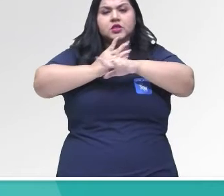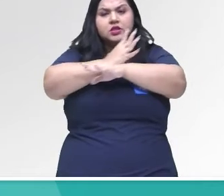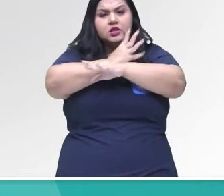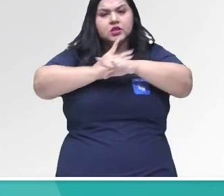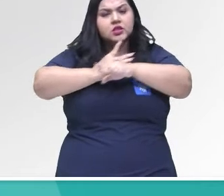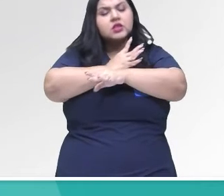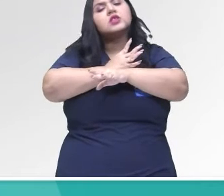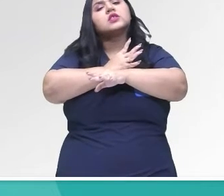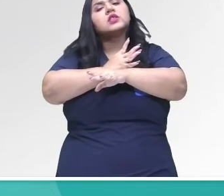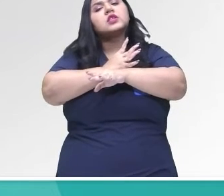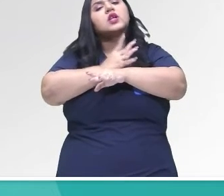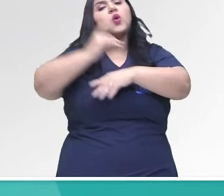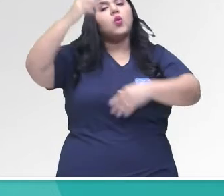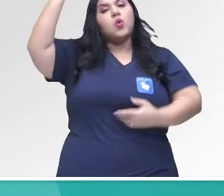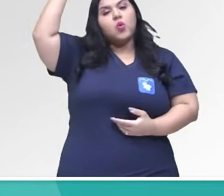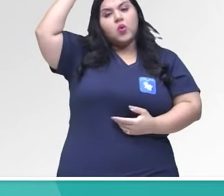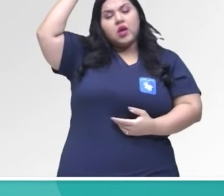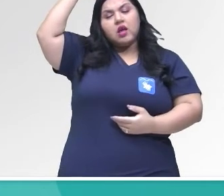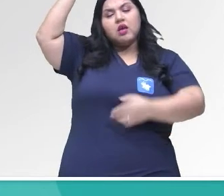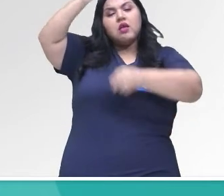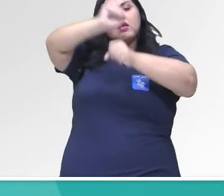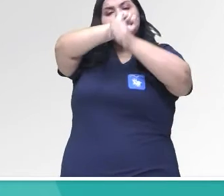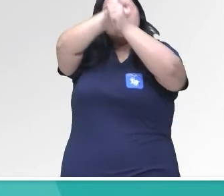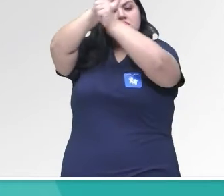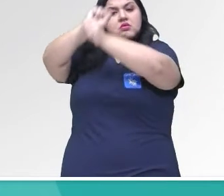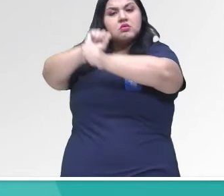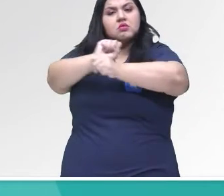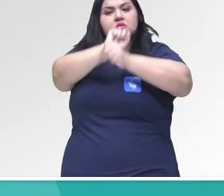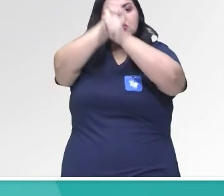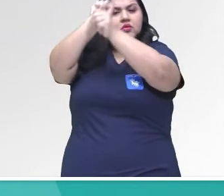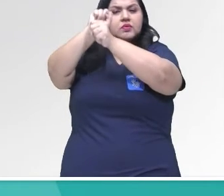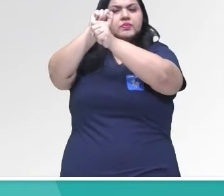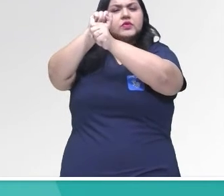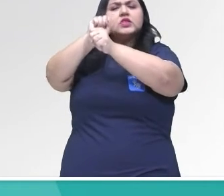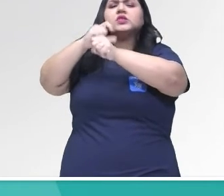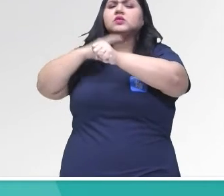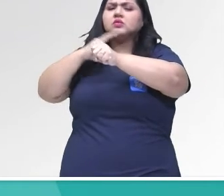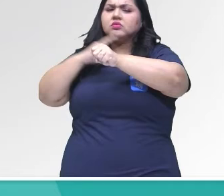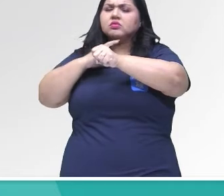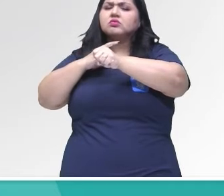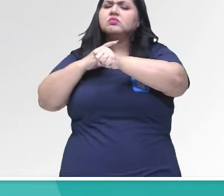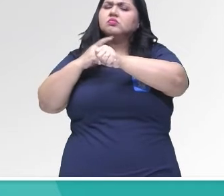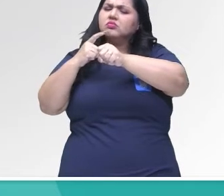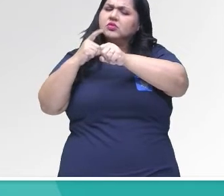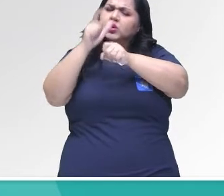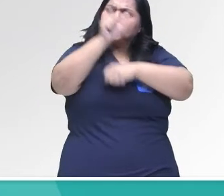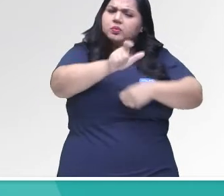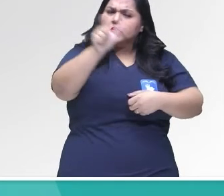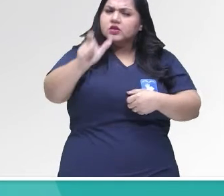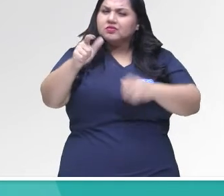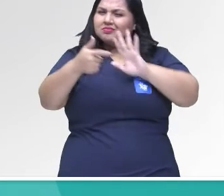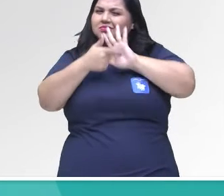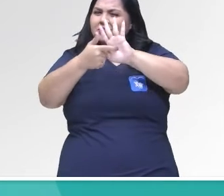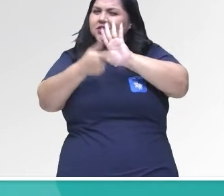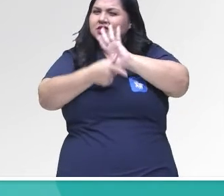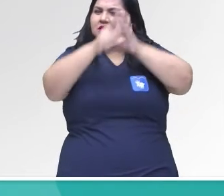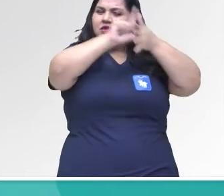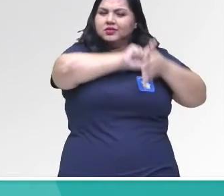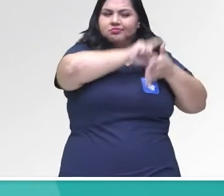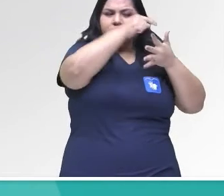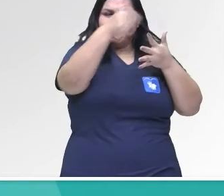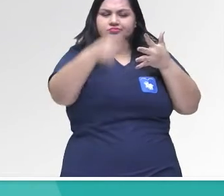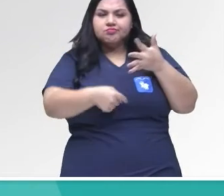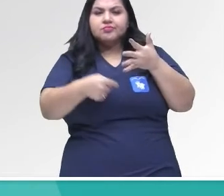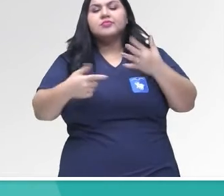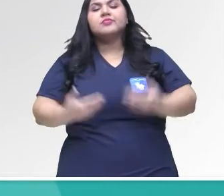desse rei, que é um rei escravo, né? Traz todos aqueles personagens que eu mostrei para vocês.